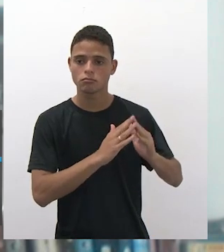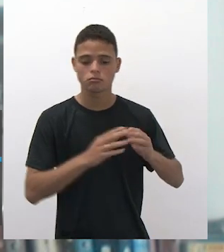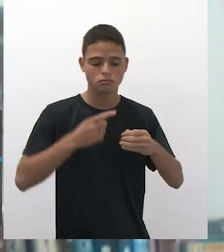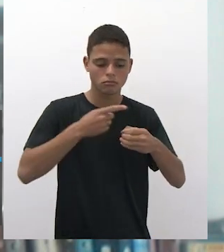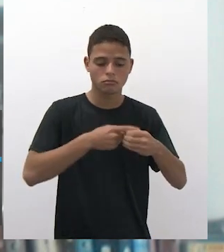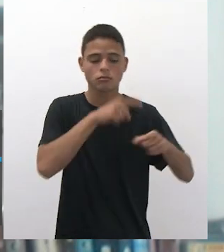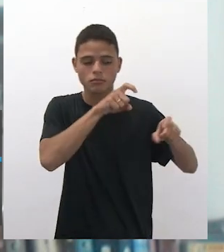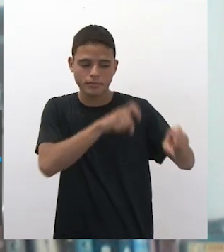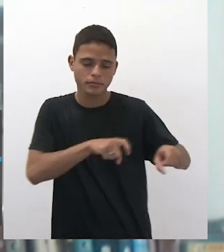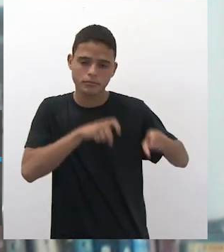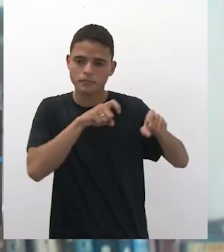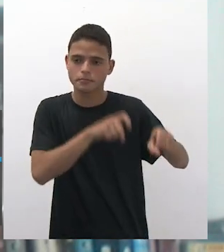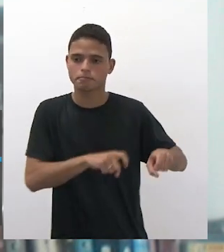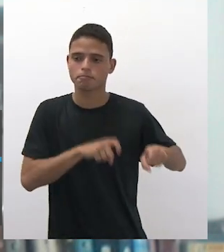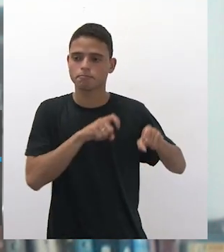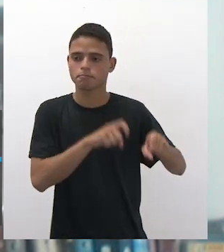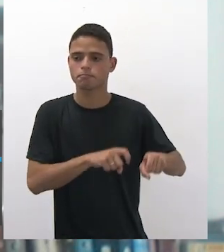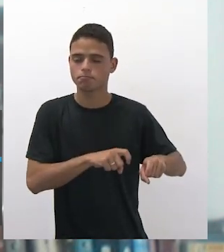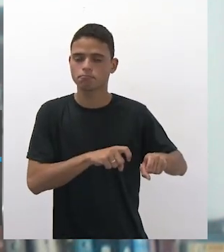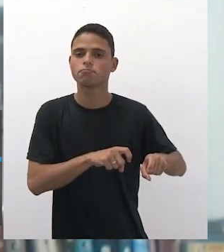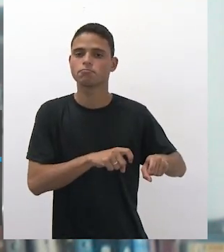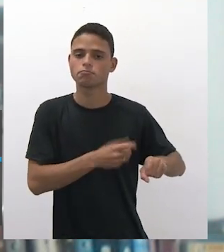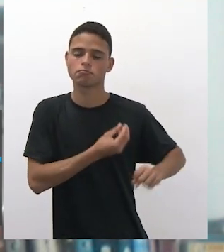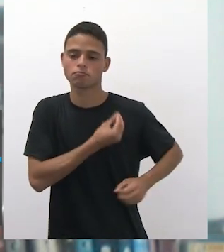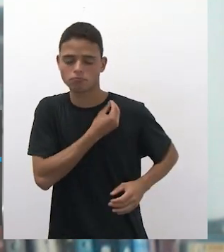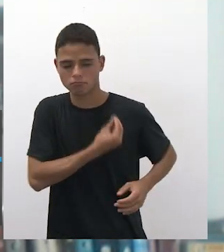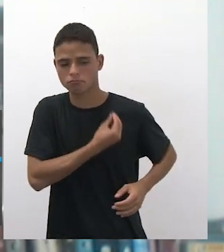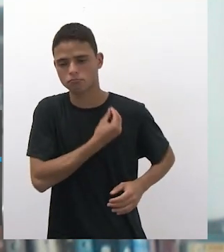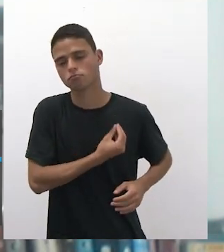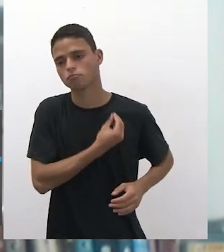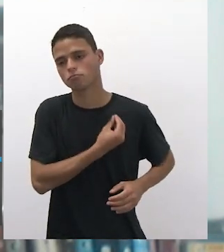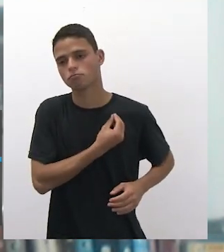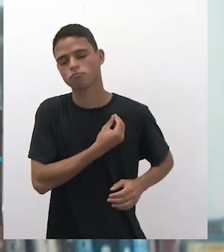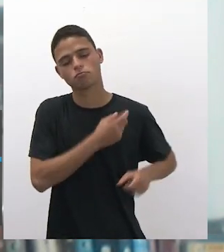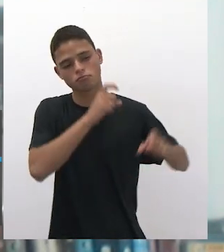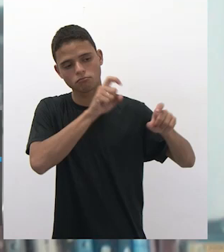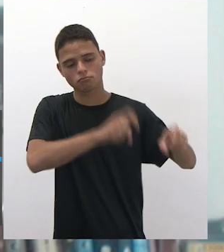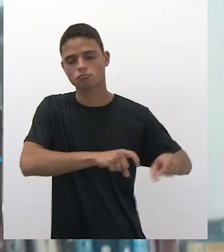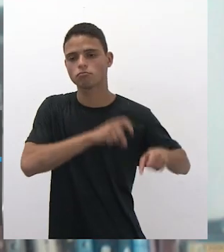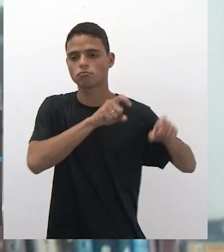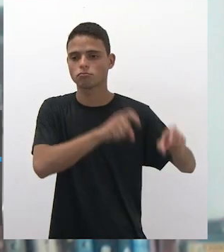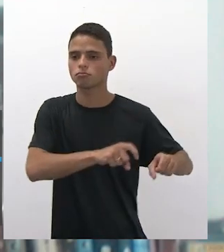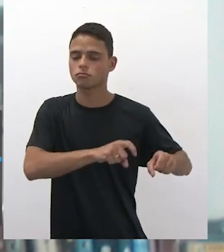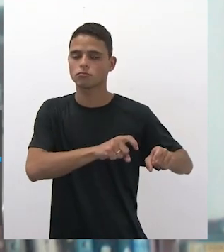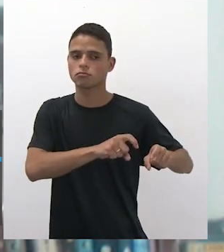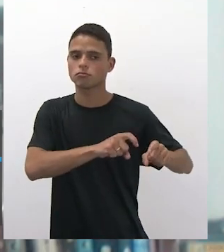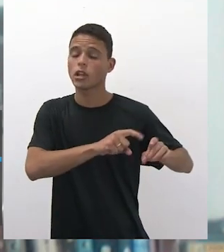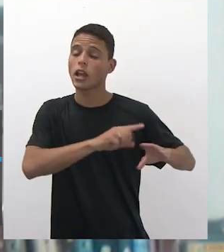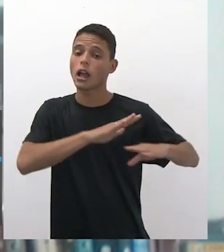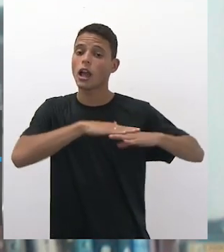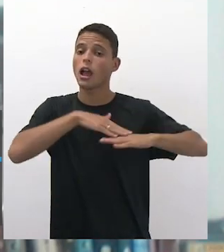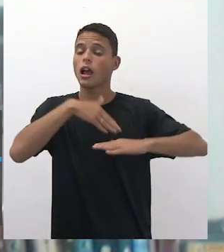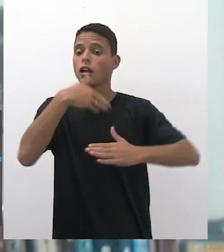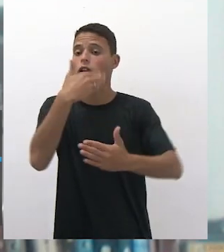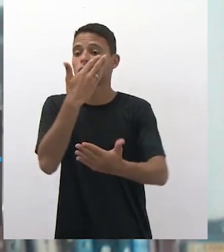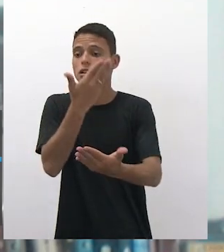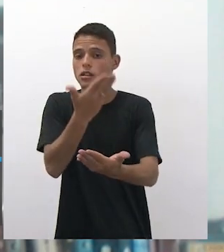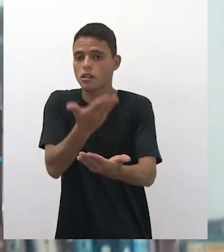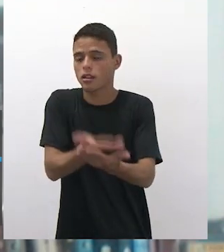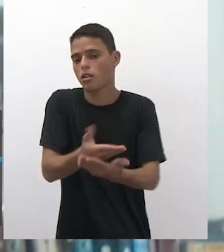rural. Então, eu vivi na zona rural até os 9 anos de idade.